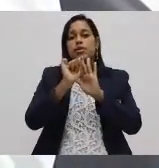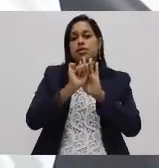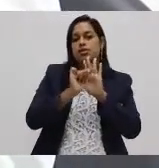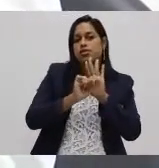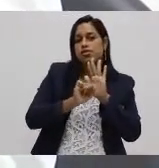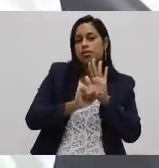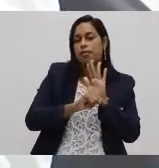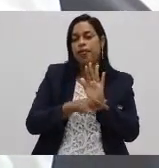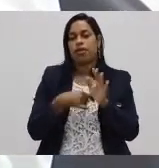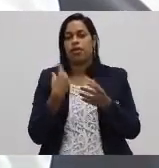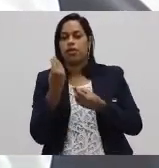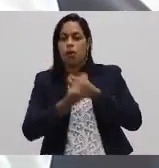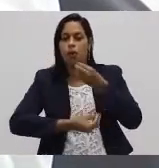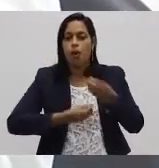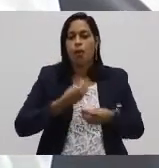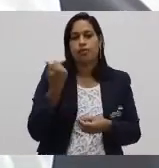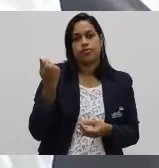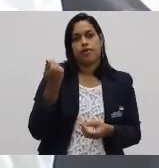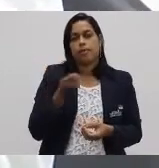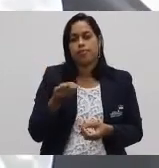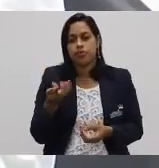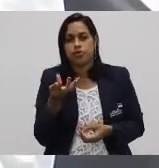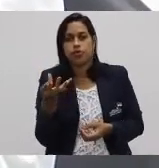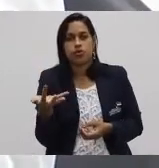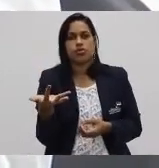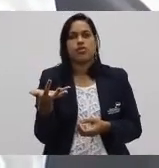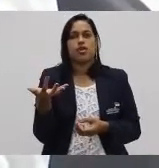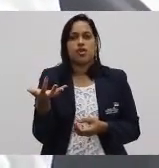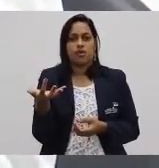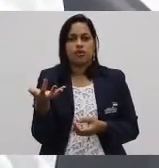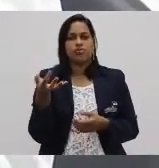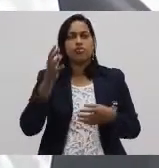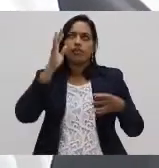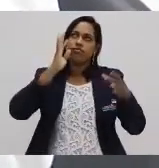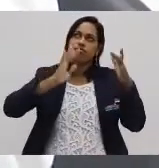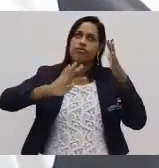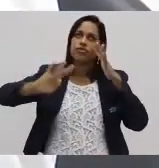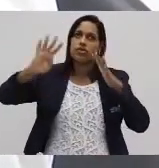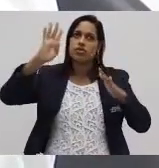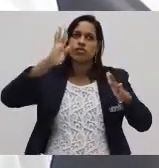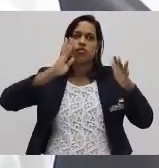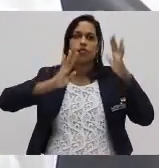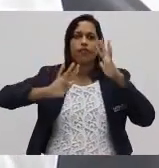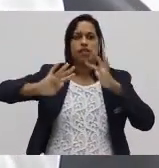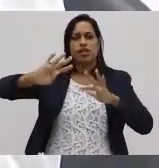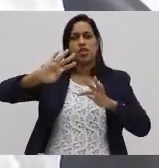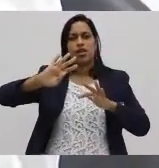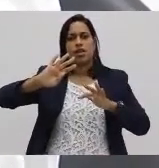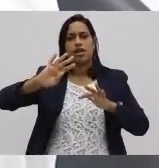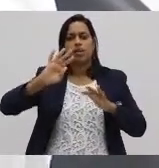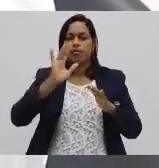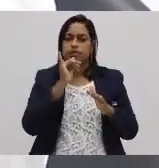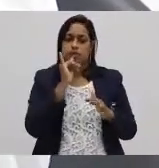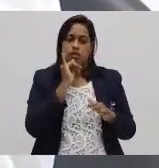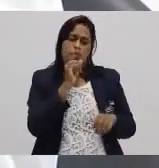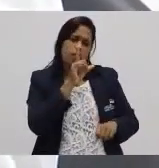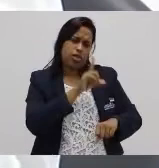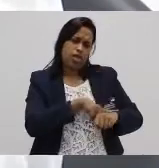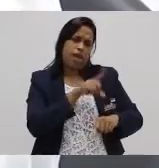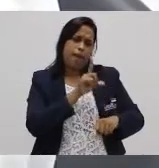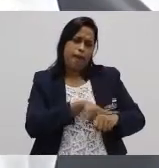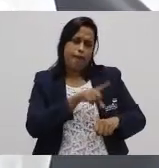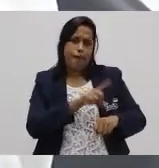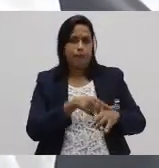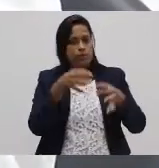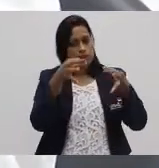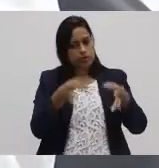programação da produção dentro do contexto da filosofia JIT, que vocês já conhecem, que é uma coisa a cada tempo, né? Uma coisa bem enxuta,